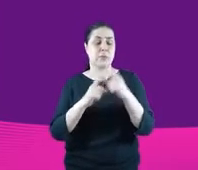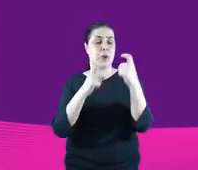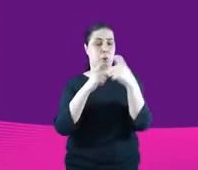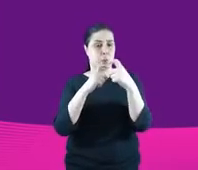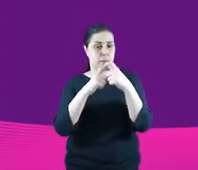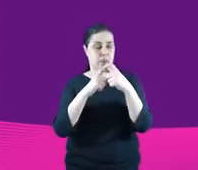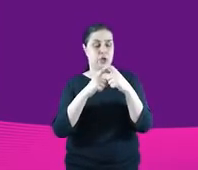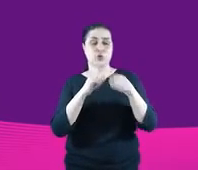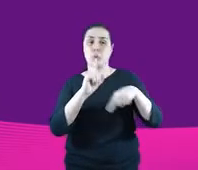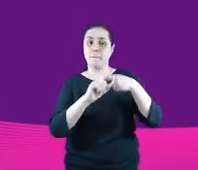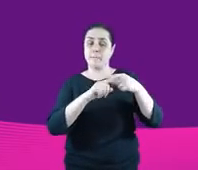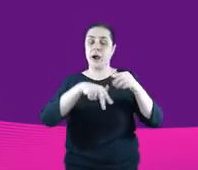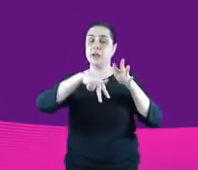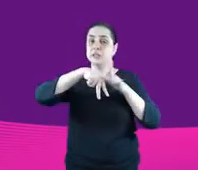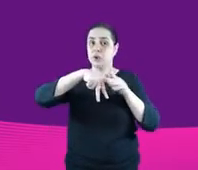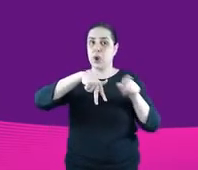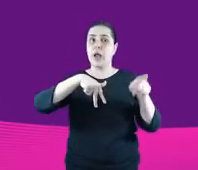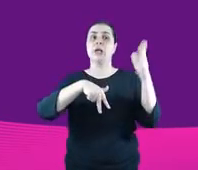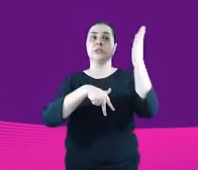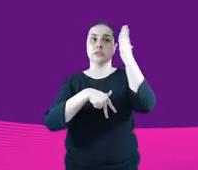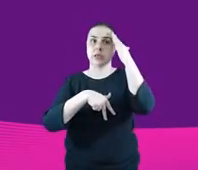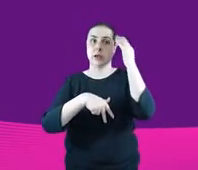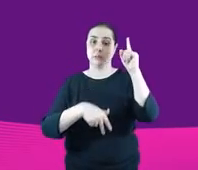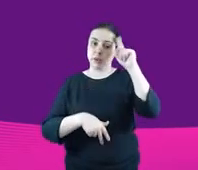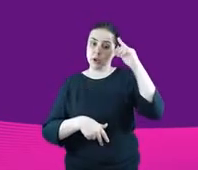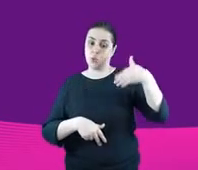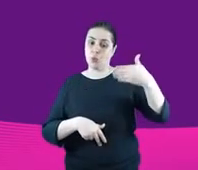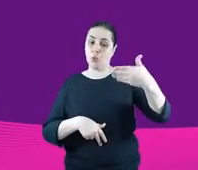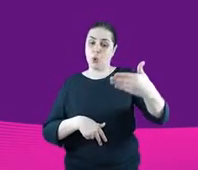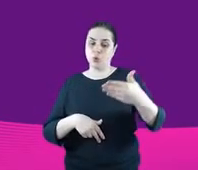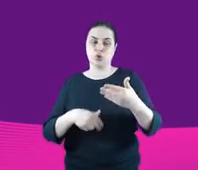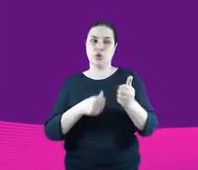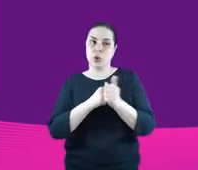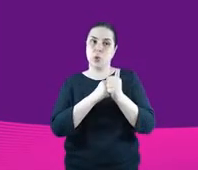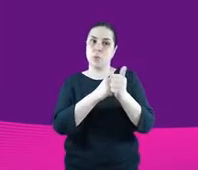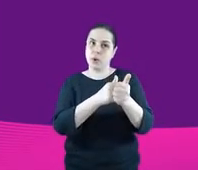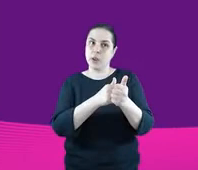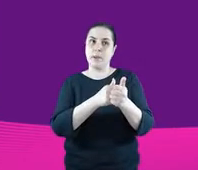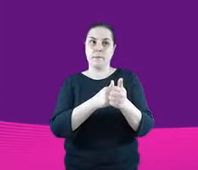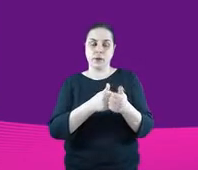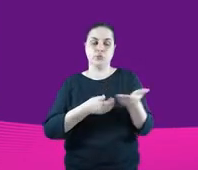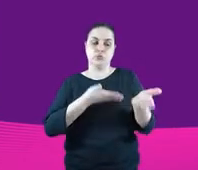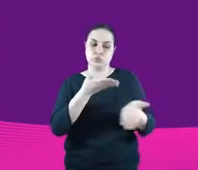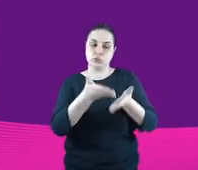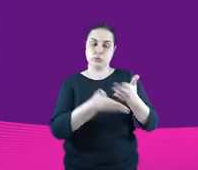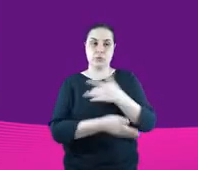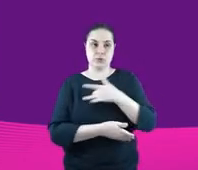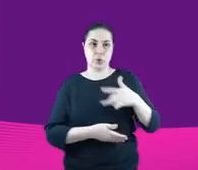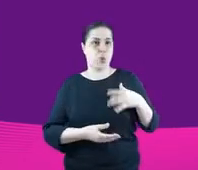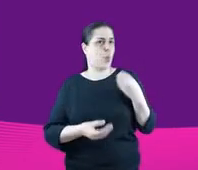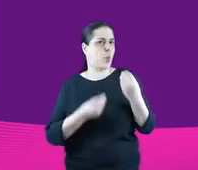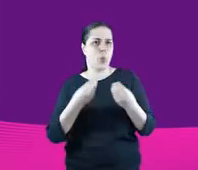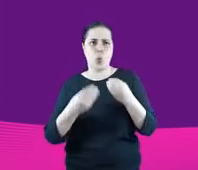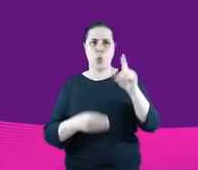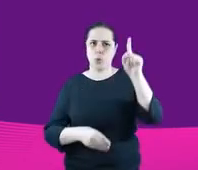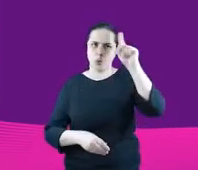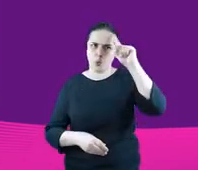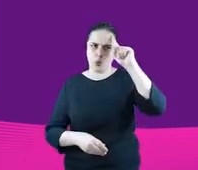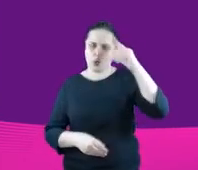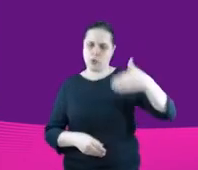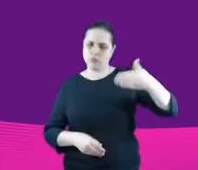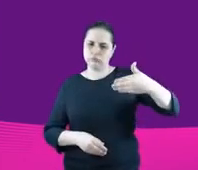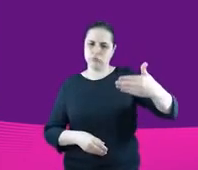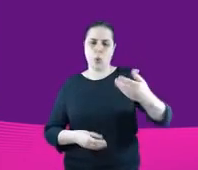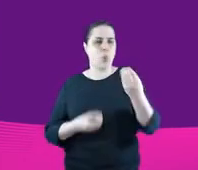rotina de segmento. E é por isso que a gente vai mostrar para vocês agora qual seria essa rotina, né? Precisamos